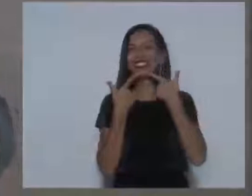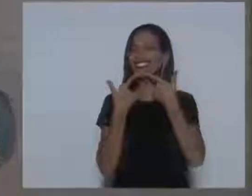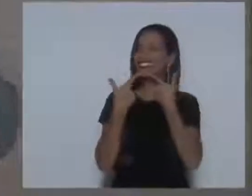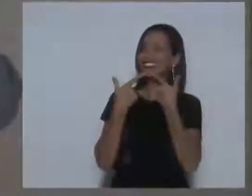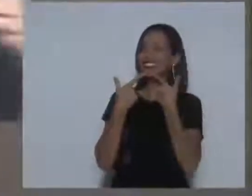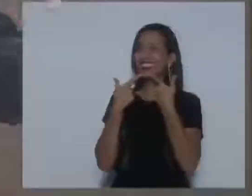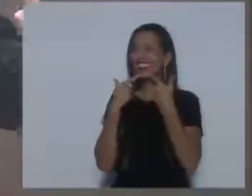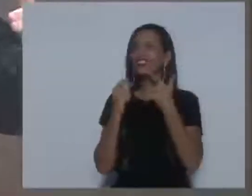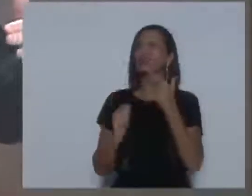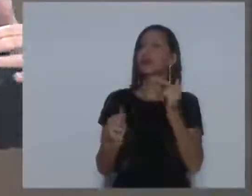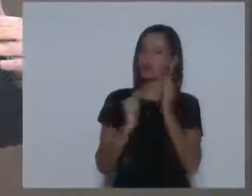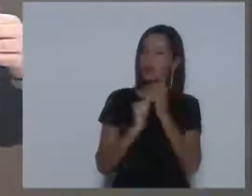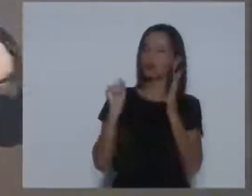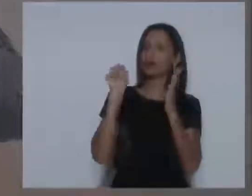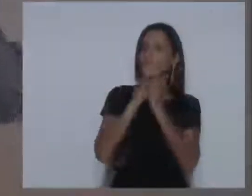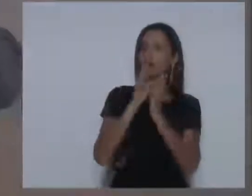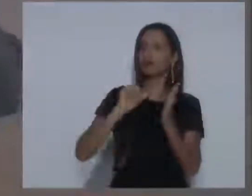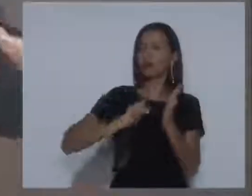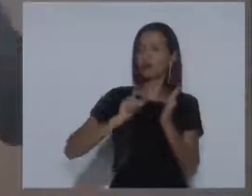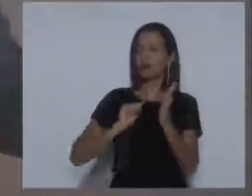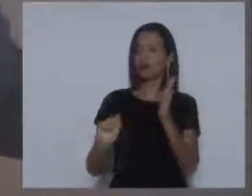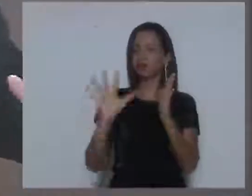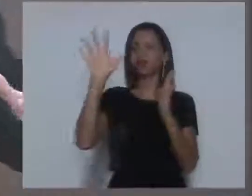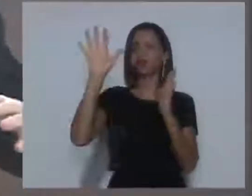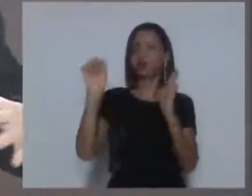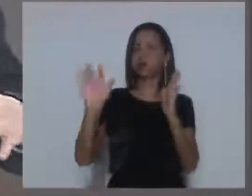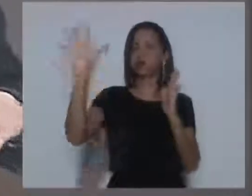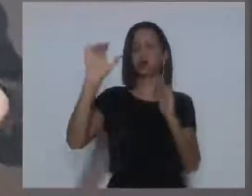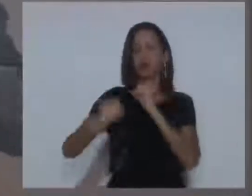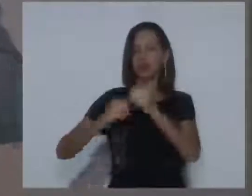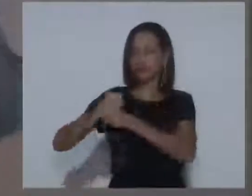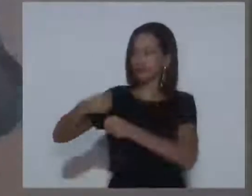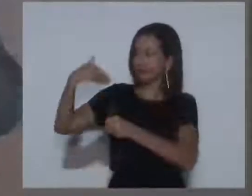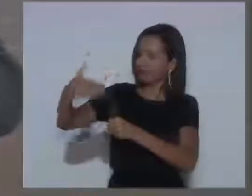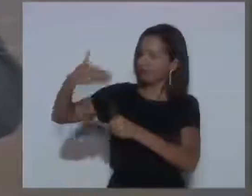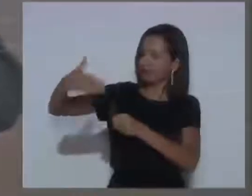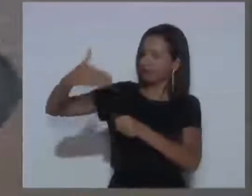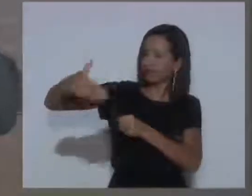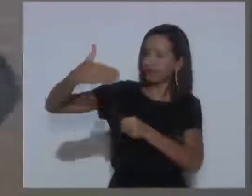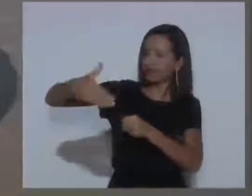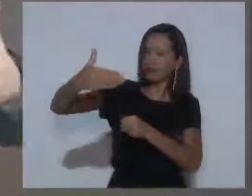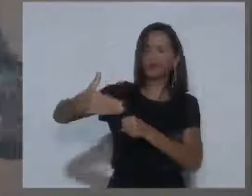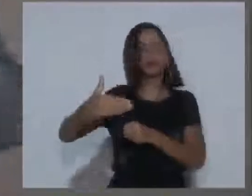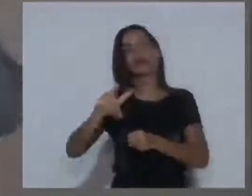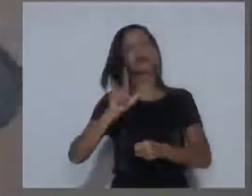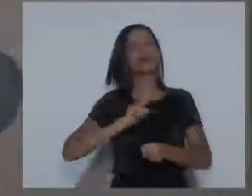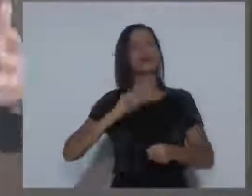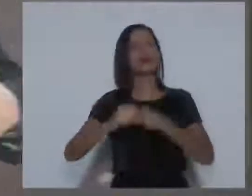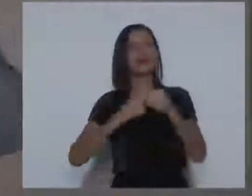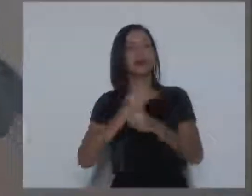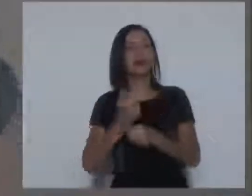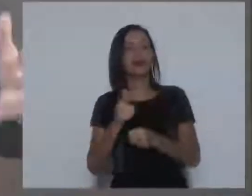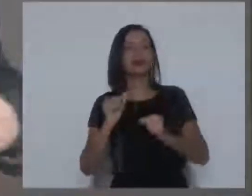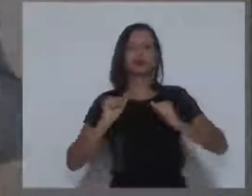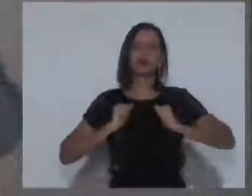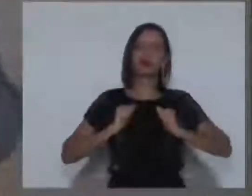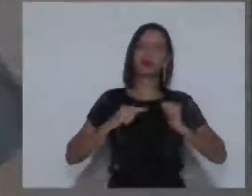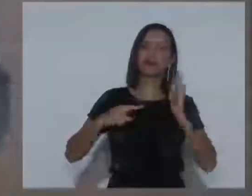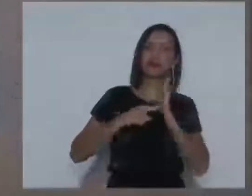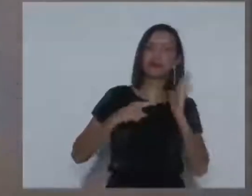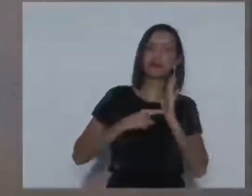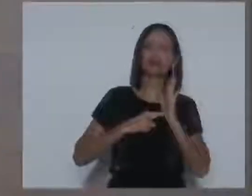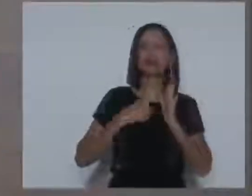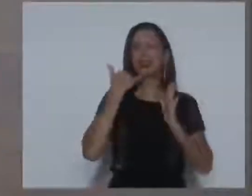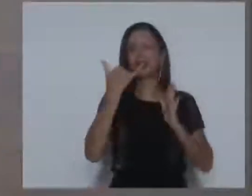né? Para com essa palhaçada, todo ano isso, né? Teve ano que não teve, porque a gente brigou, denunciou e